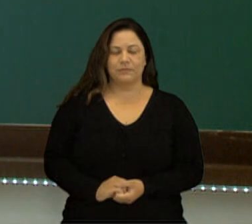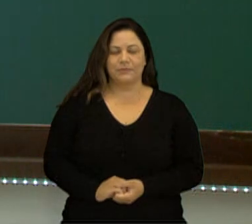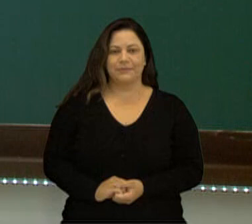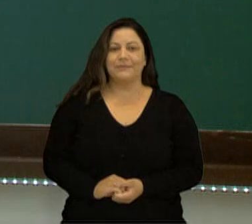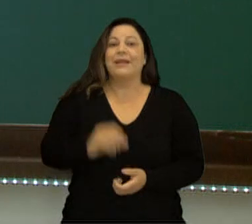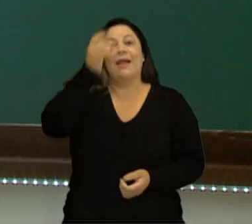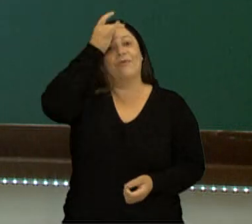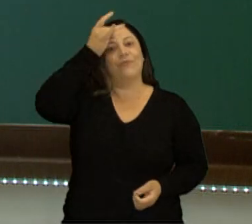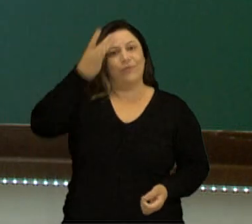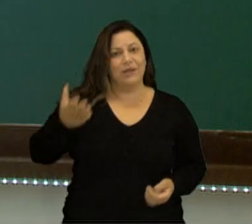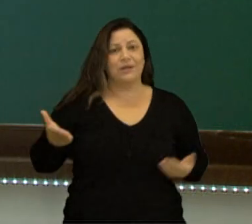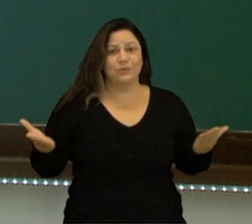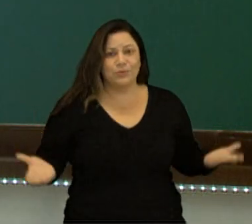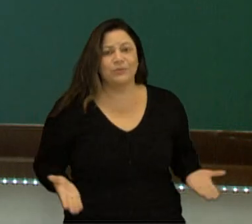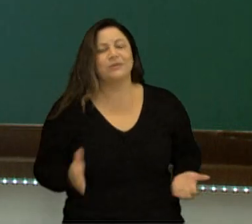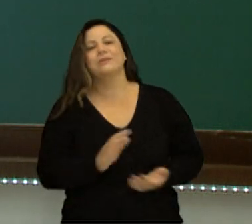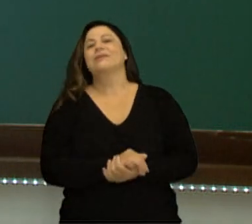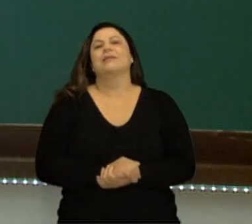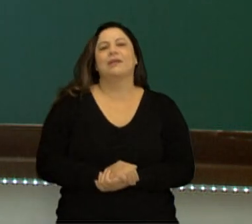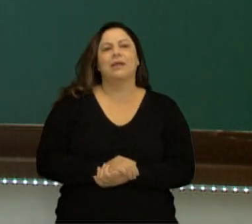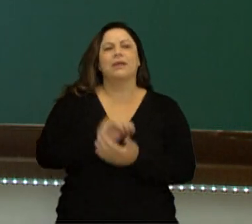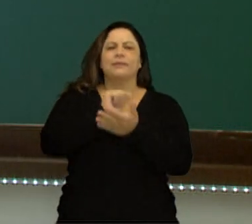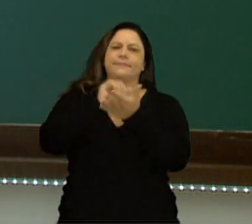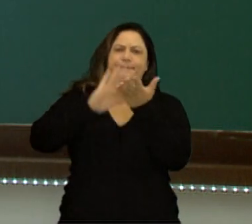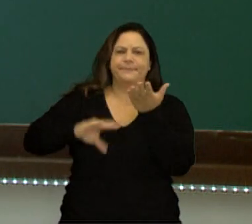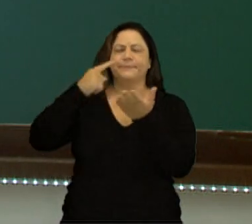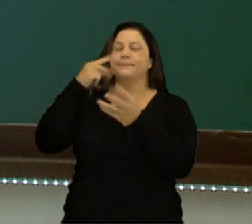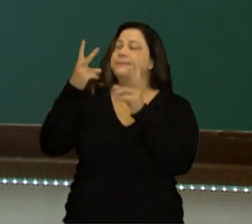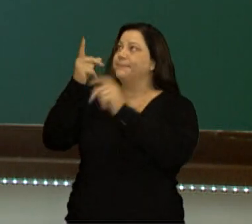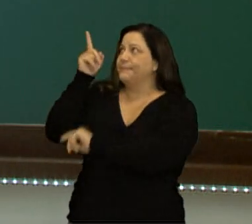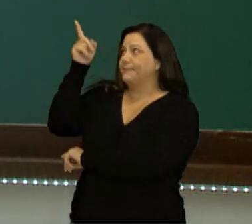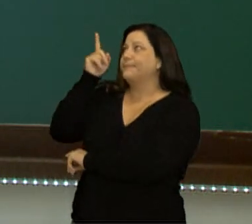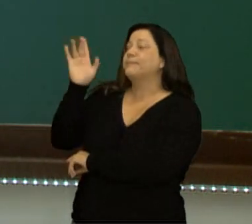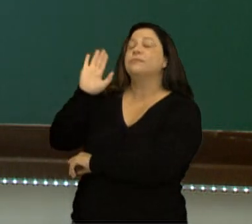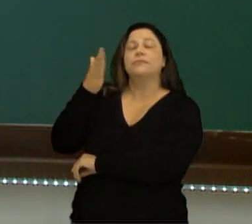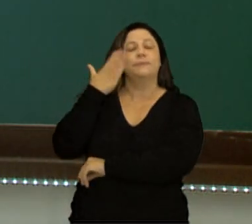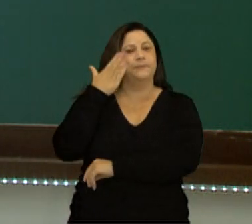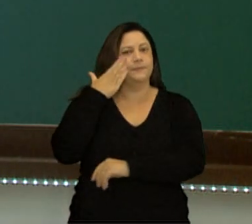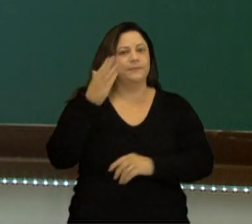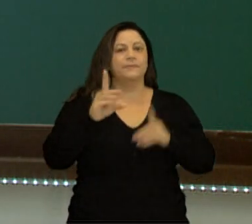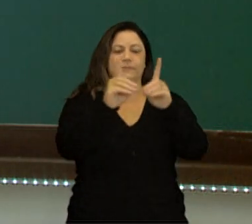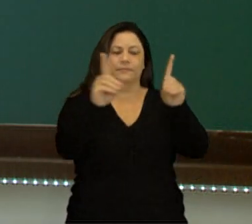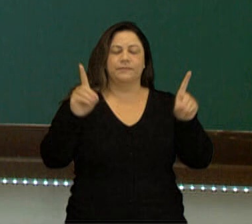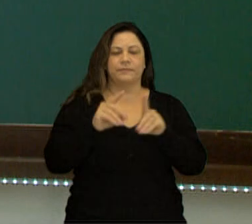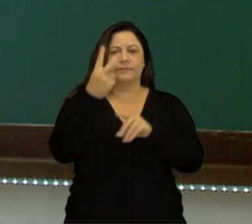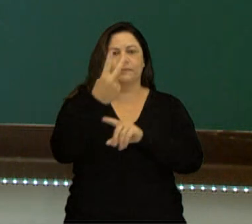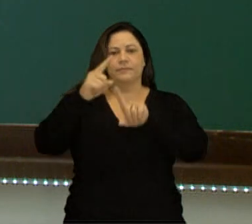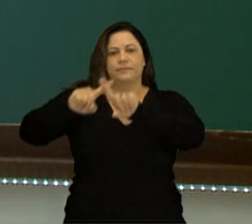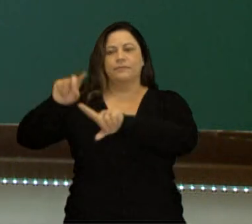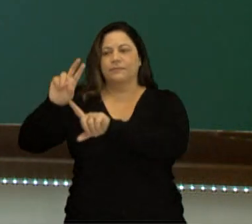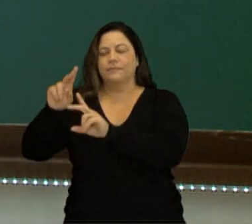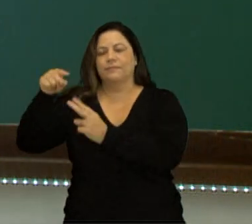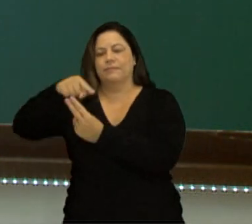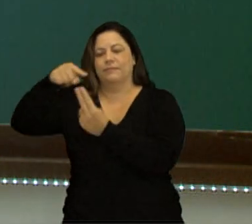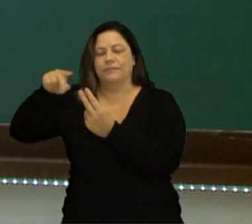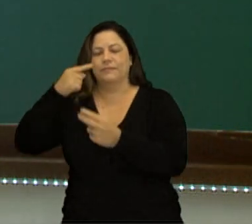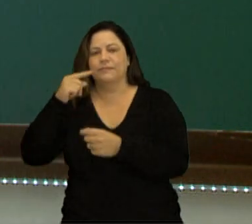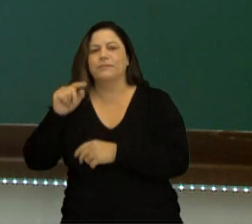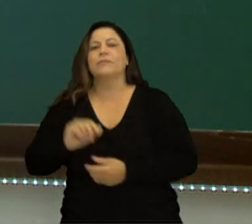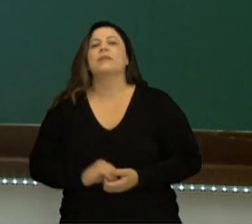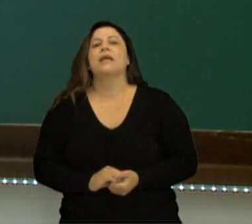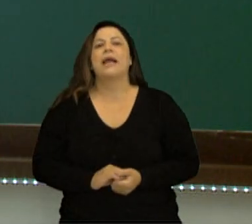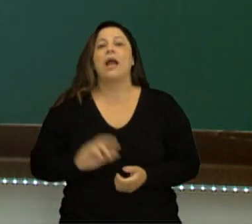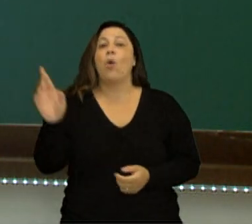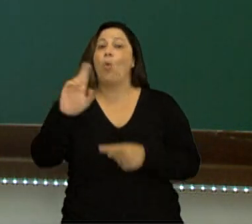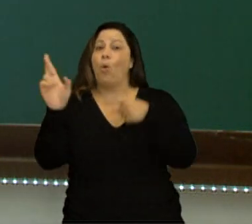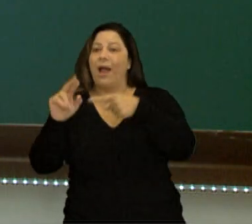Tranquilo, né, gente? Vamos ver aqui esse exercício bem fácil de resolver. Nós já sabemos que o diâmetro é 2 vezes o raio, então, portanto, o raio é 7, a altura